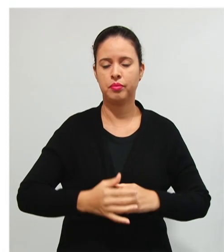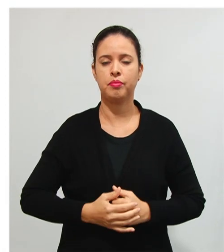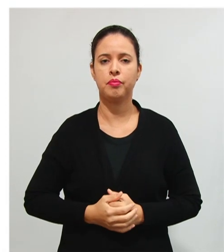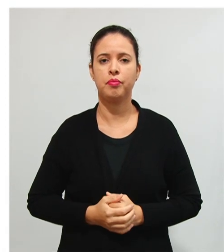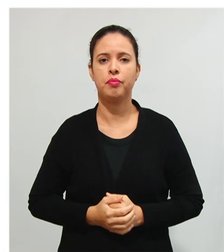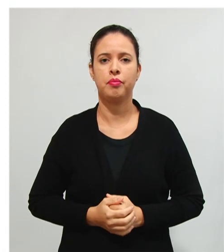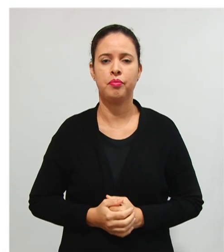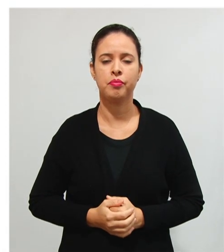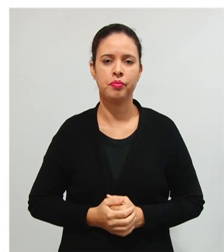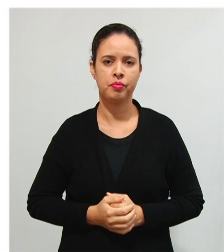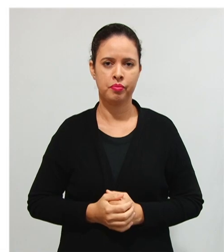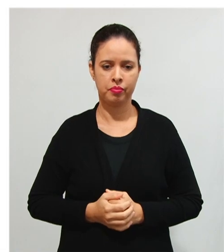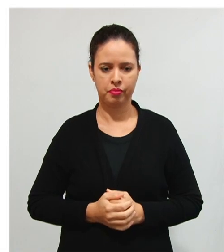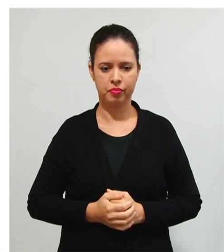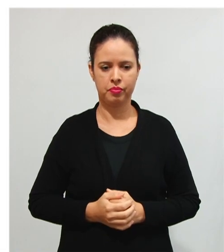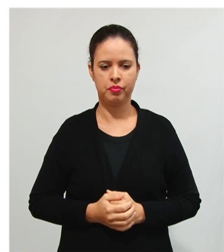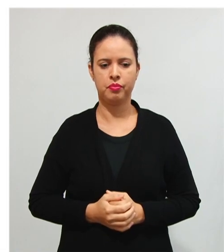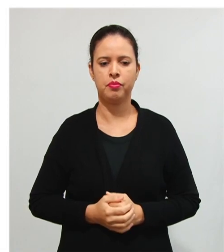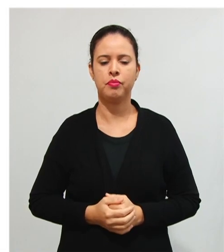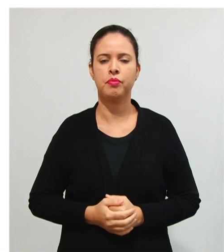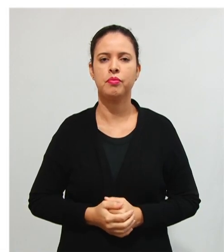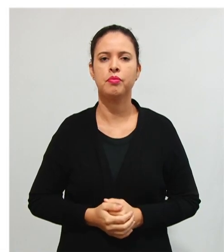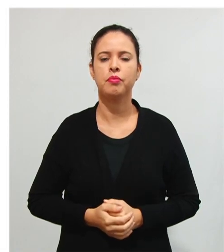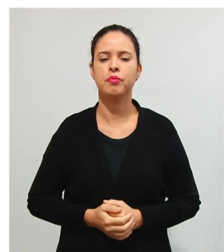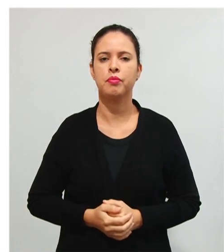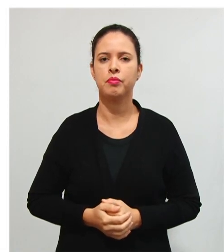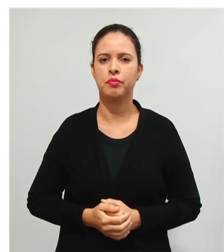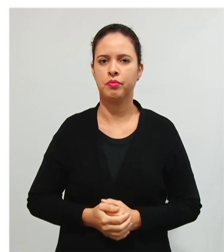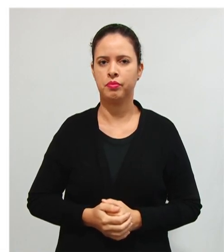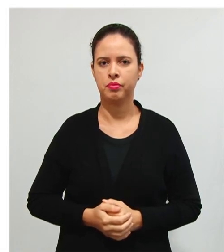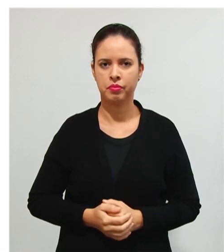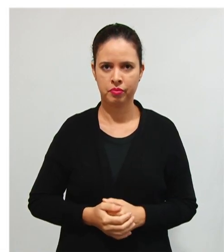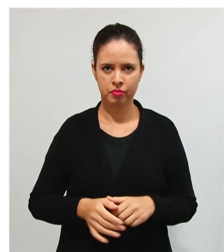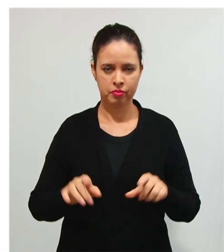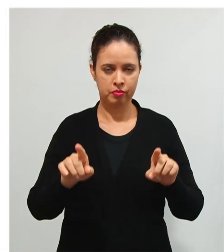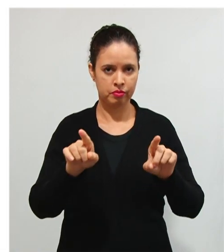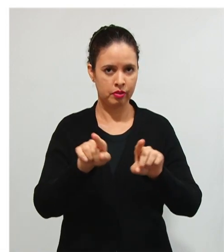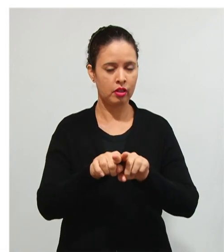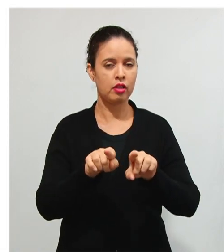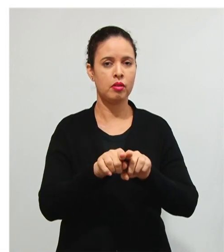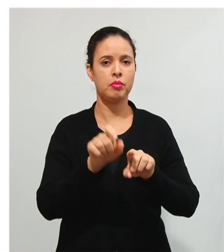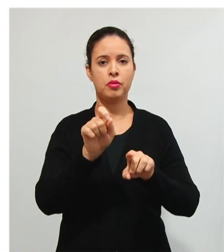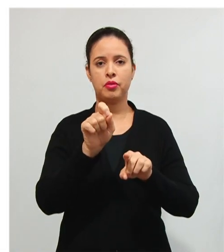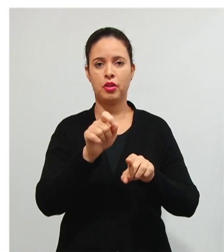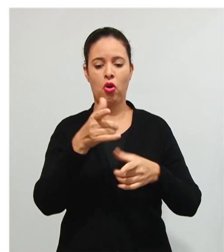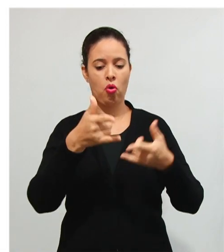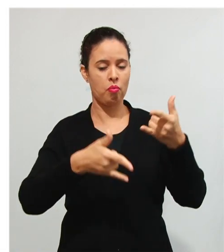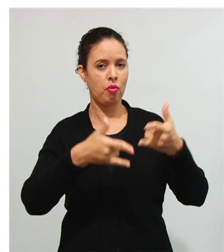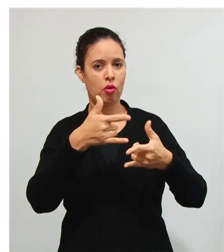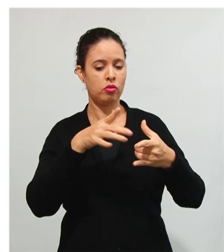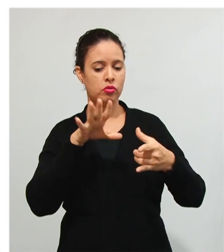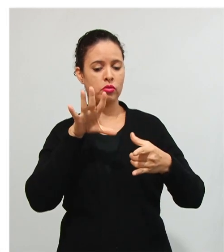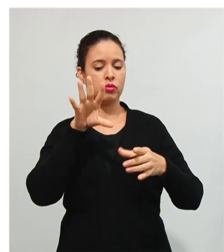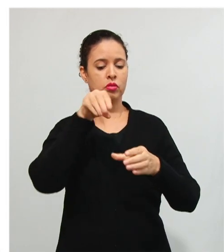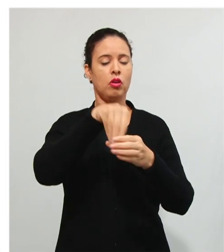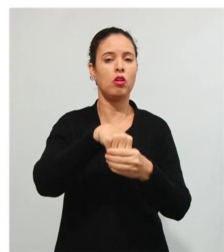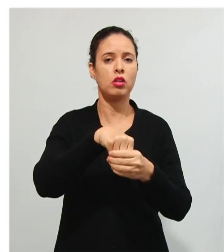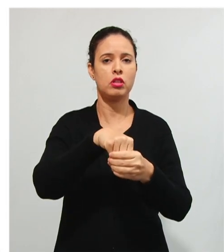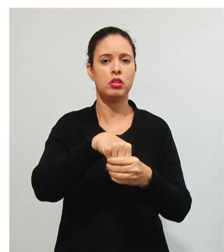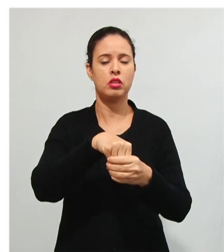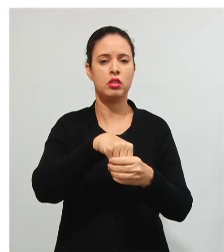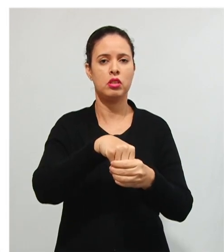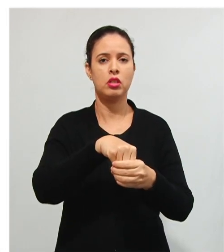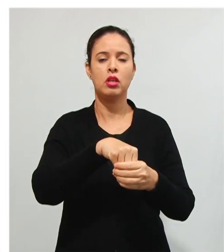E para dar alma a esse robô, ou esse objeto robótico que você está construindo, você precisa de